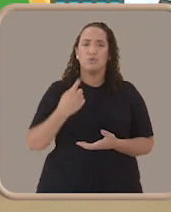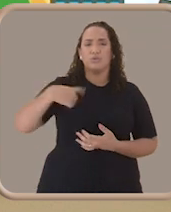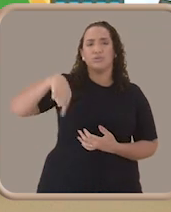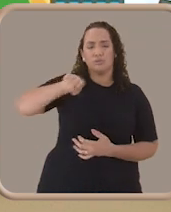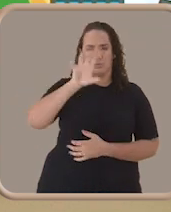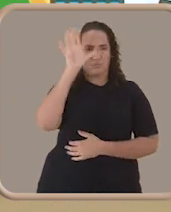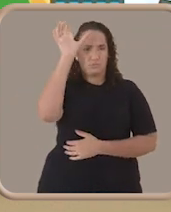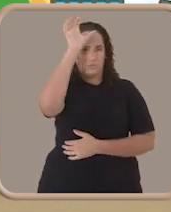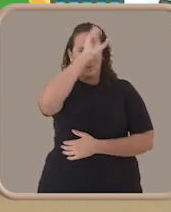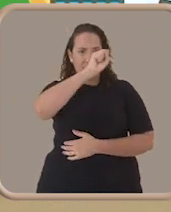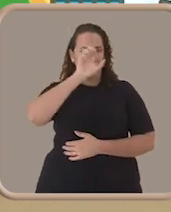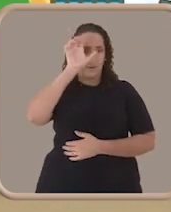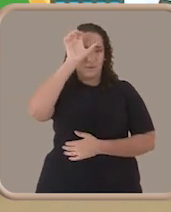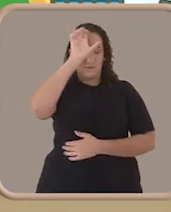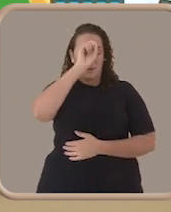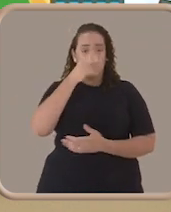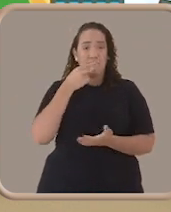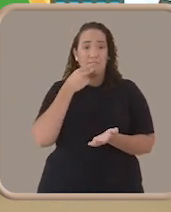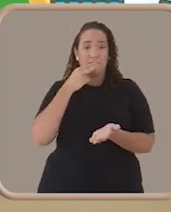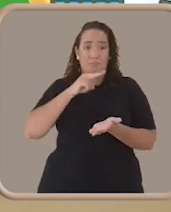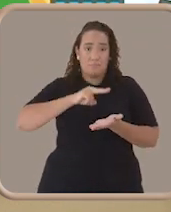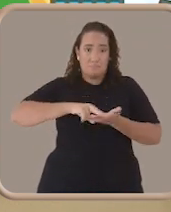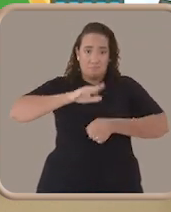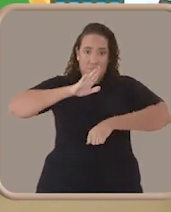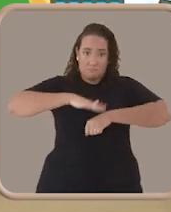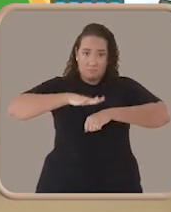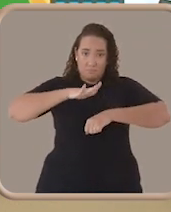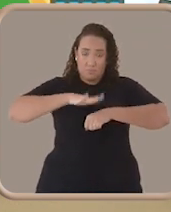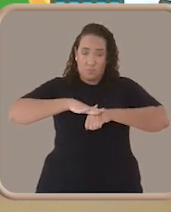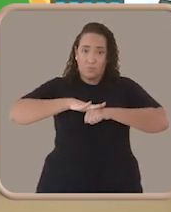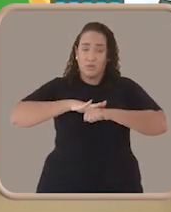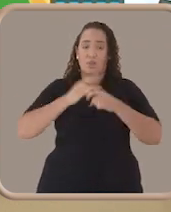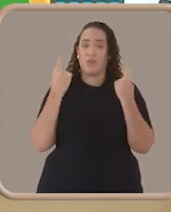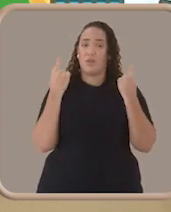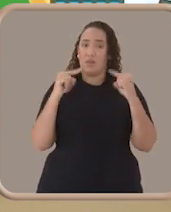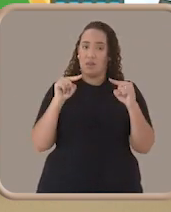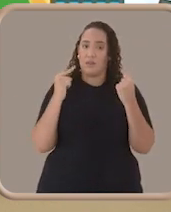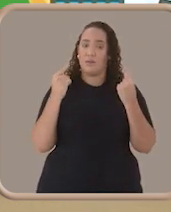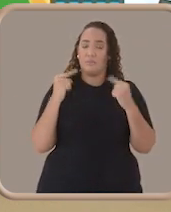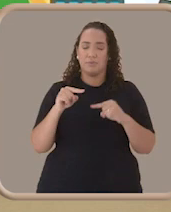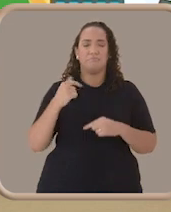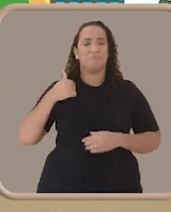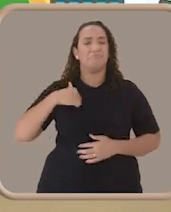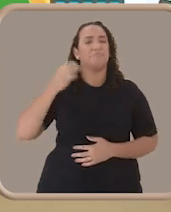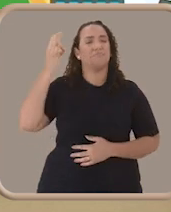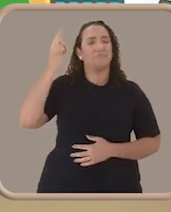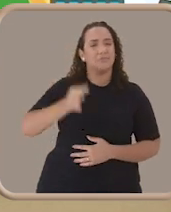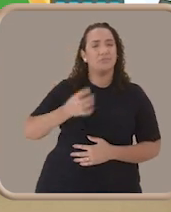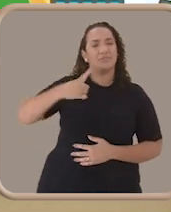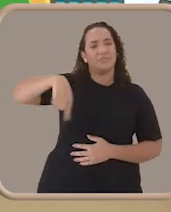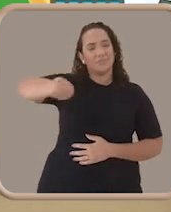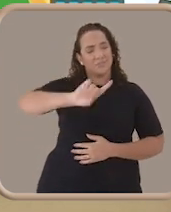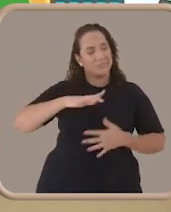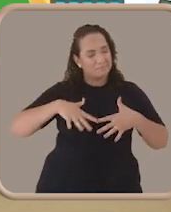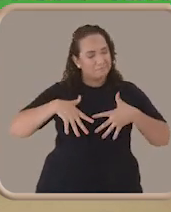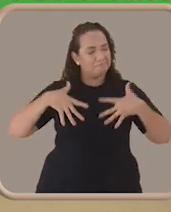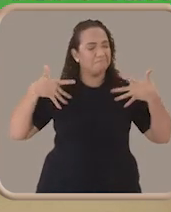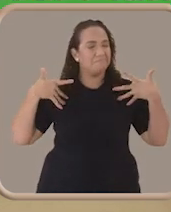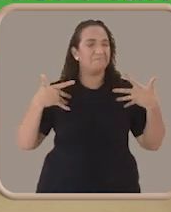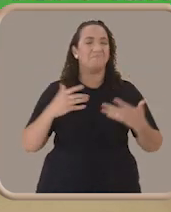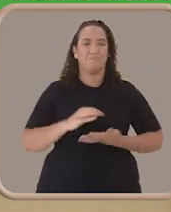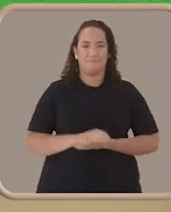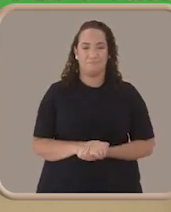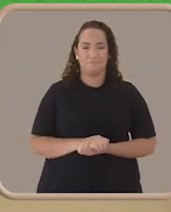um pouquinho sobre carta pessoal de reclamação. Tenho certeza que será uma aula muito divertida.